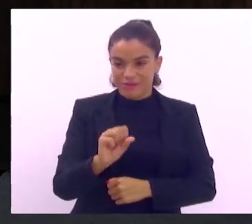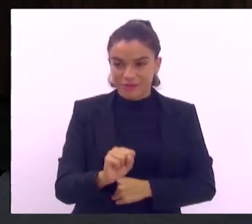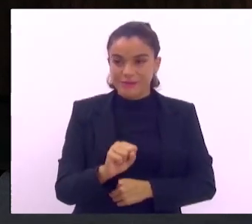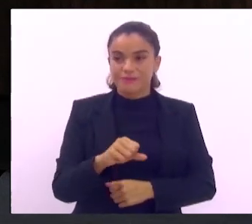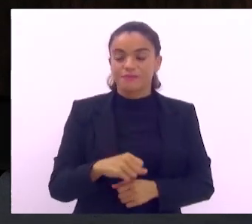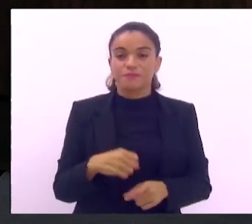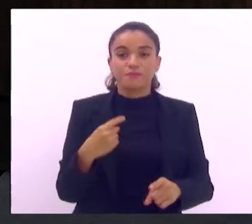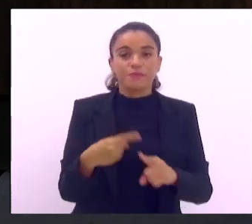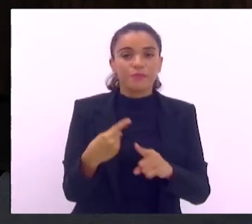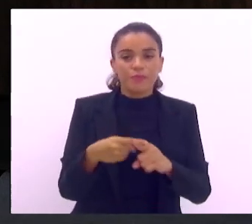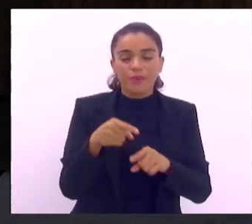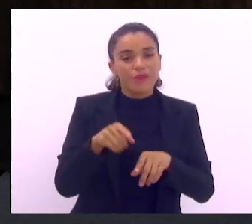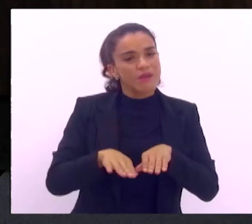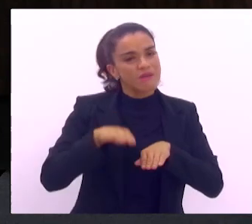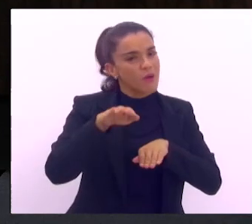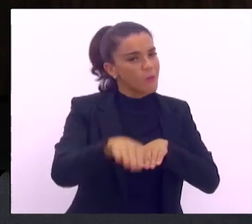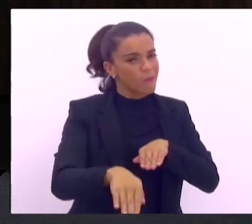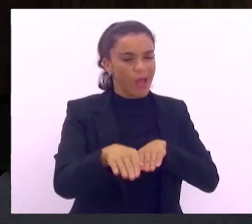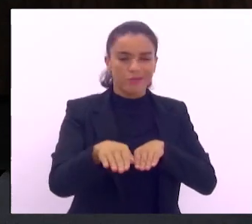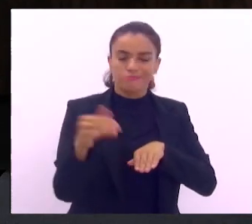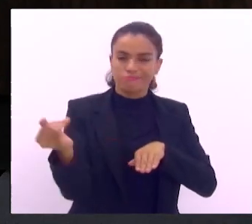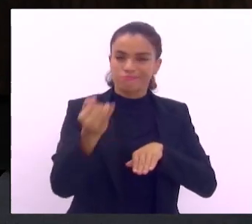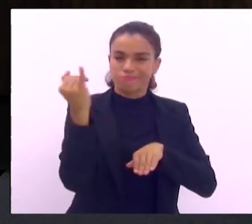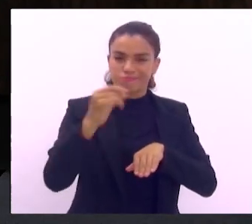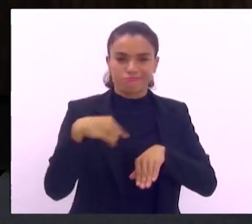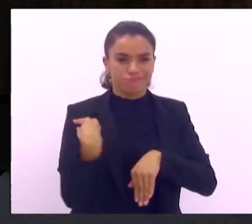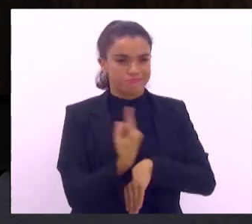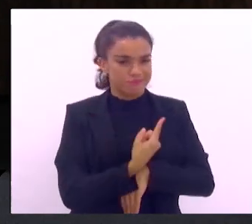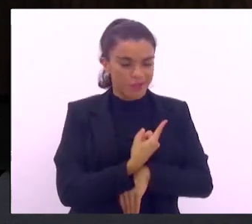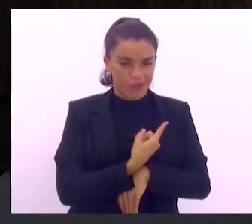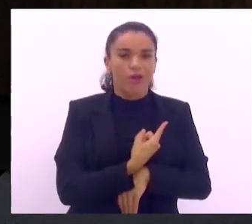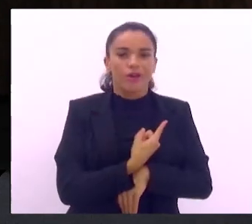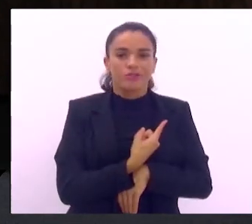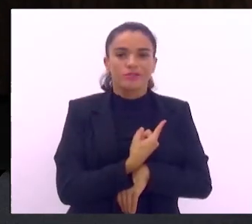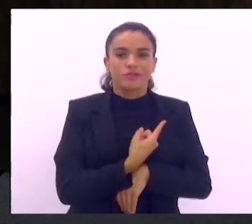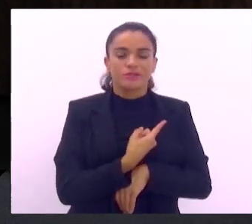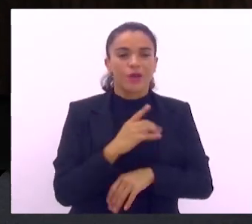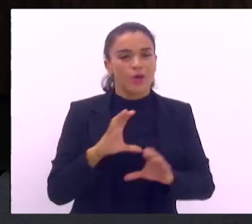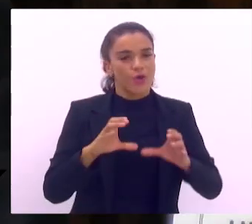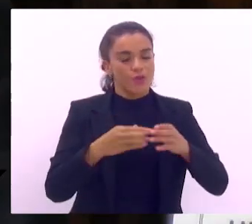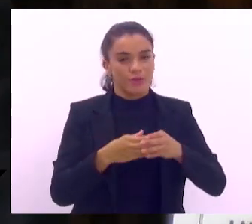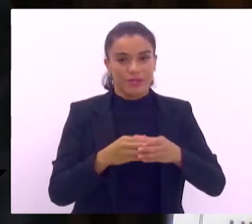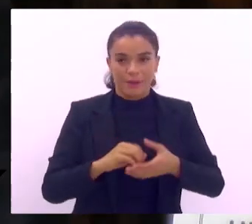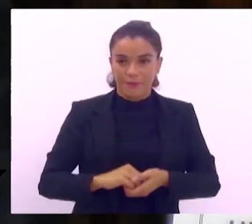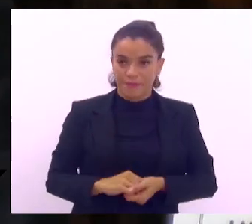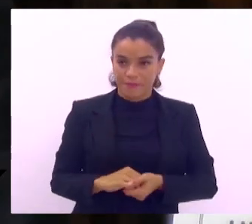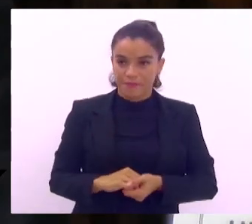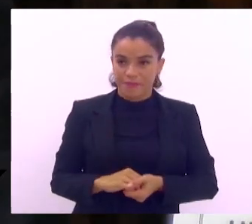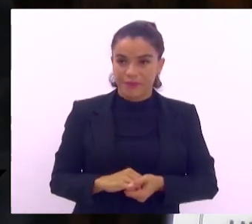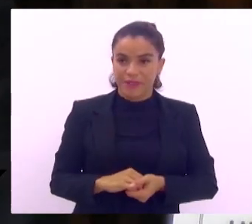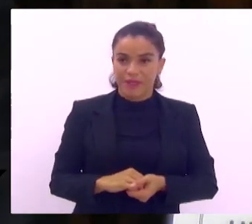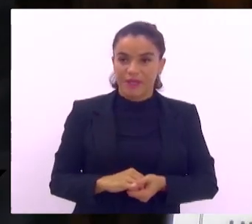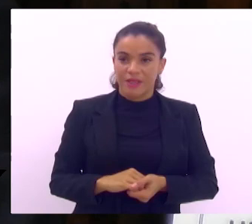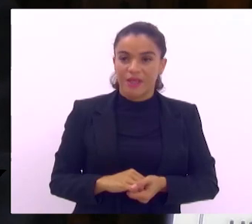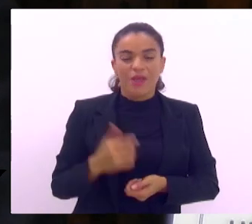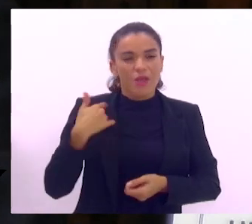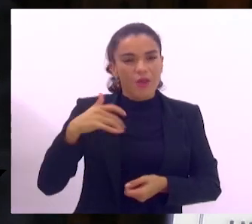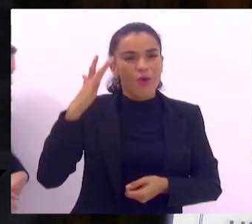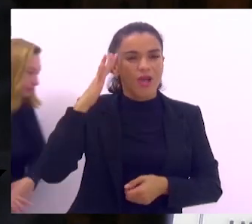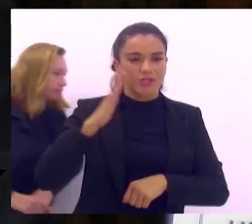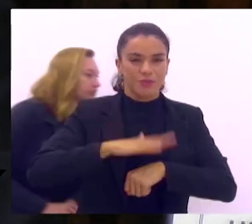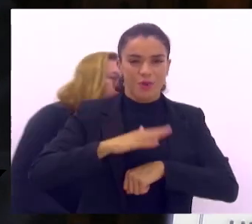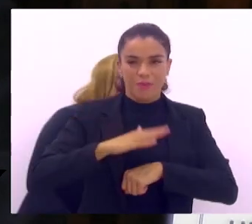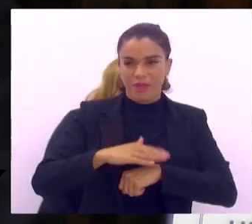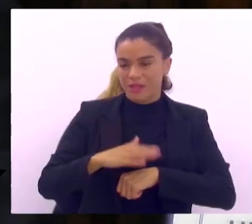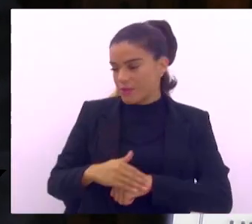porque esse é um passo super importante para a nossa comunidade. Eu acho que esse